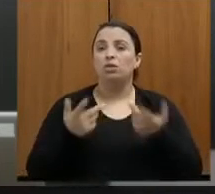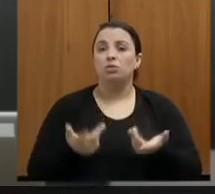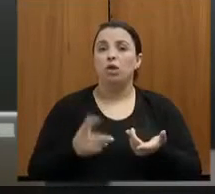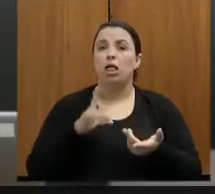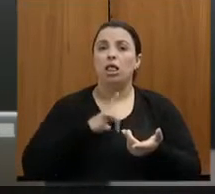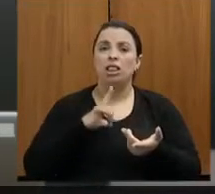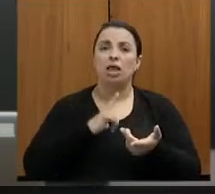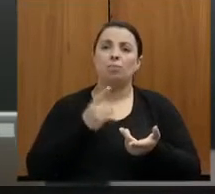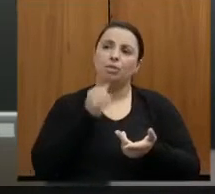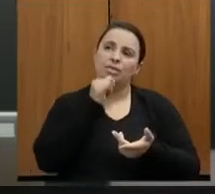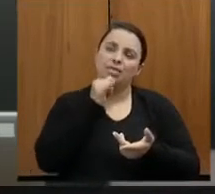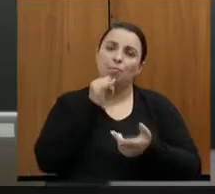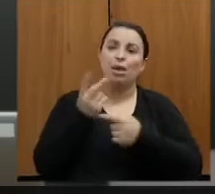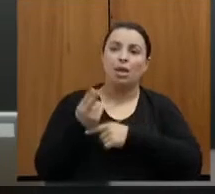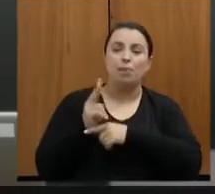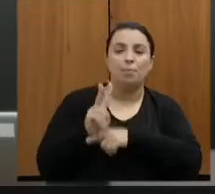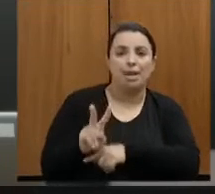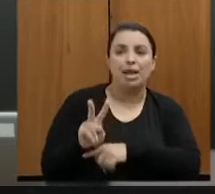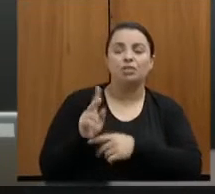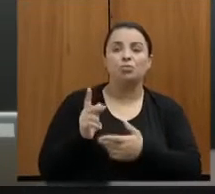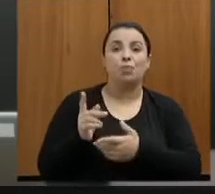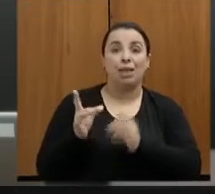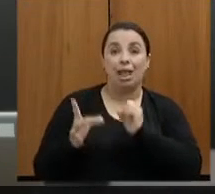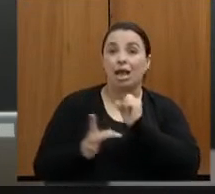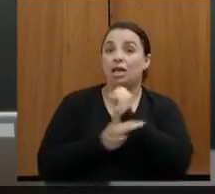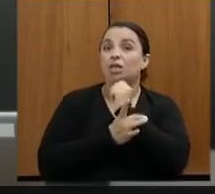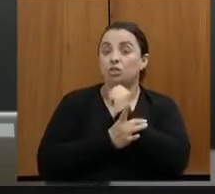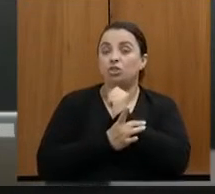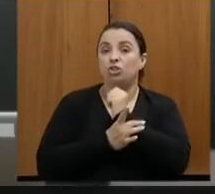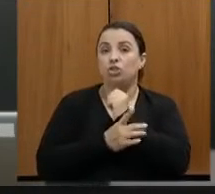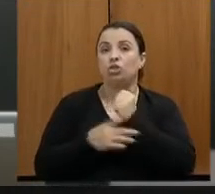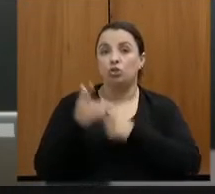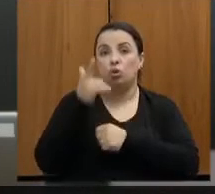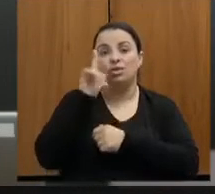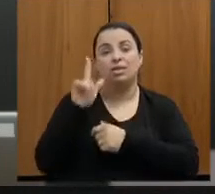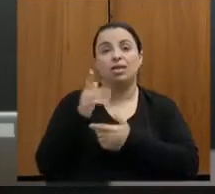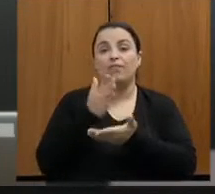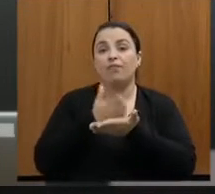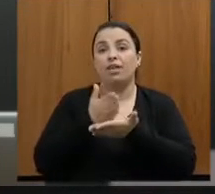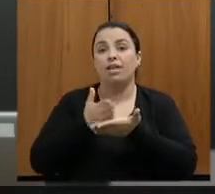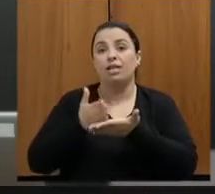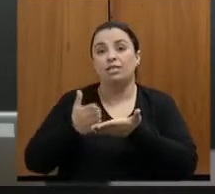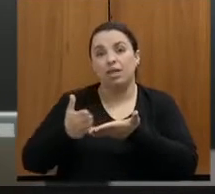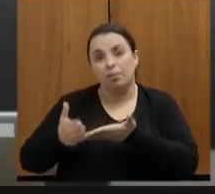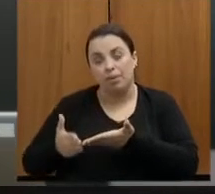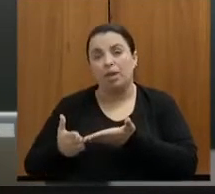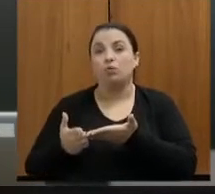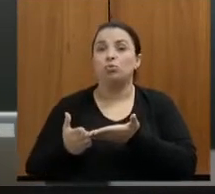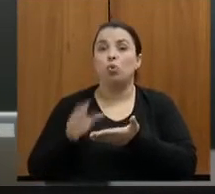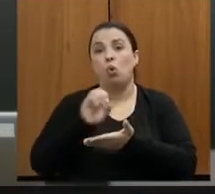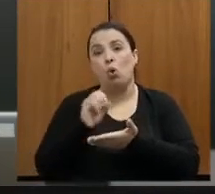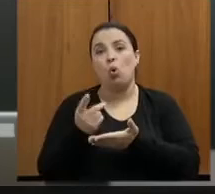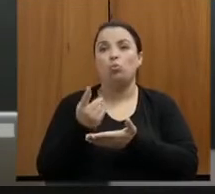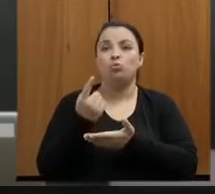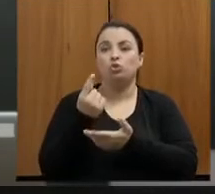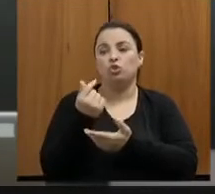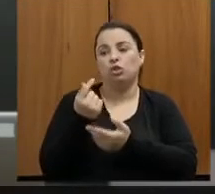como garantia para a obtenção de financiamentos e empréstimos.